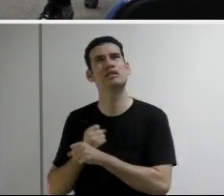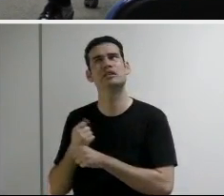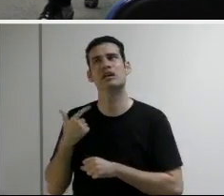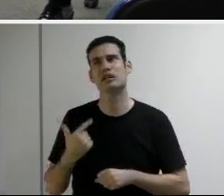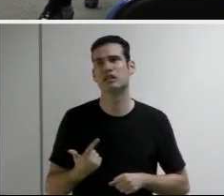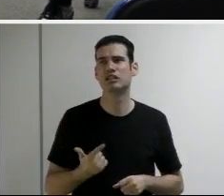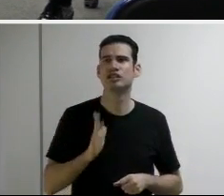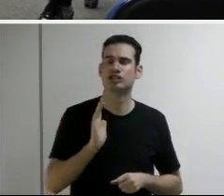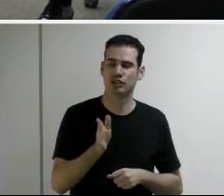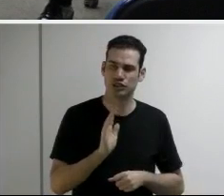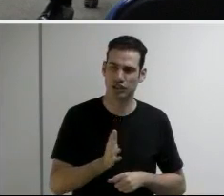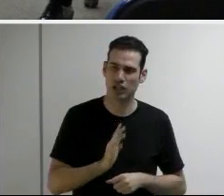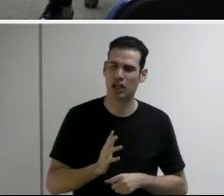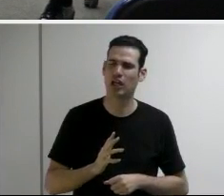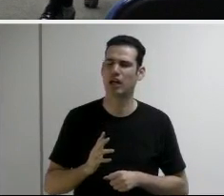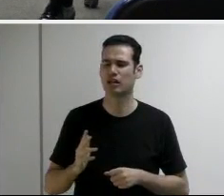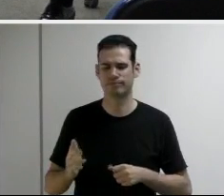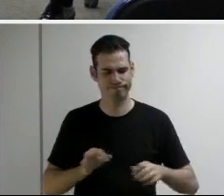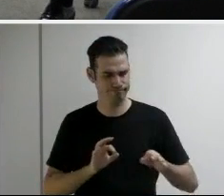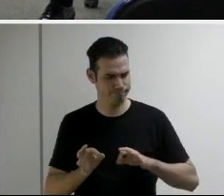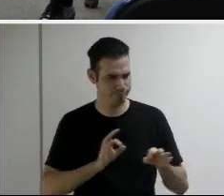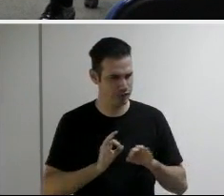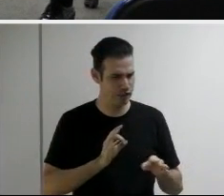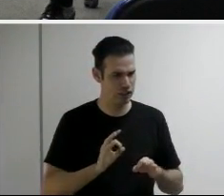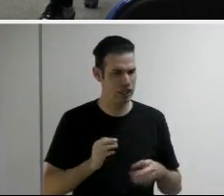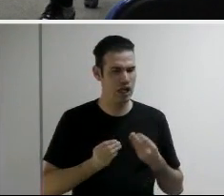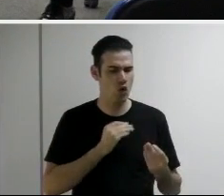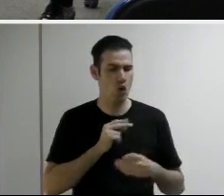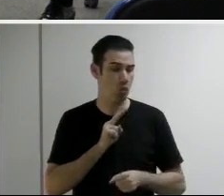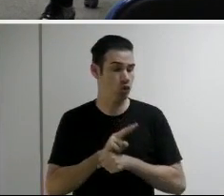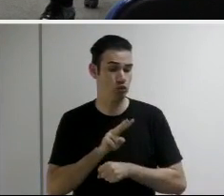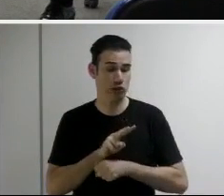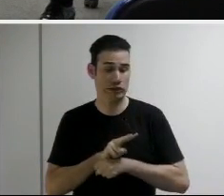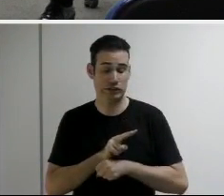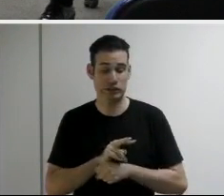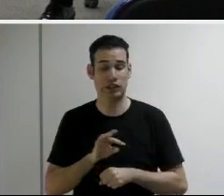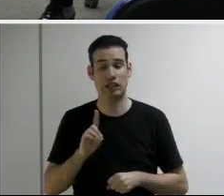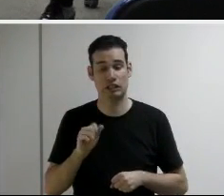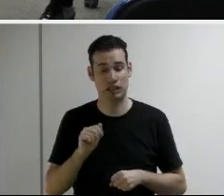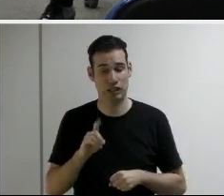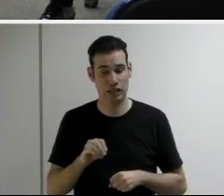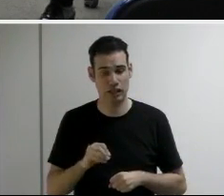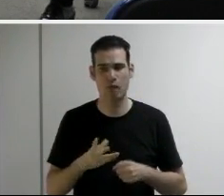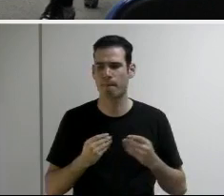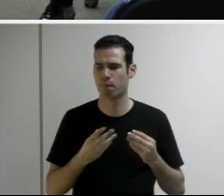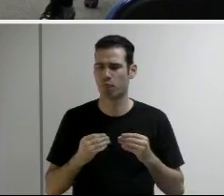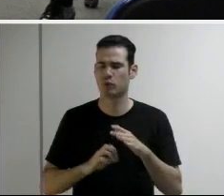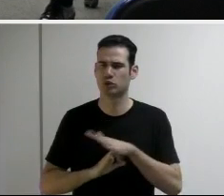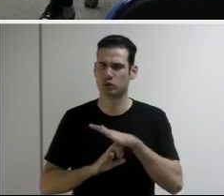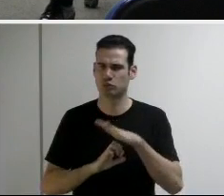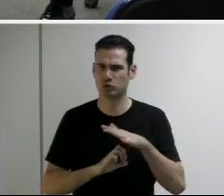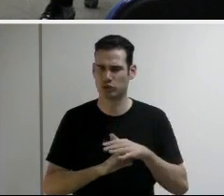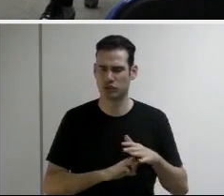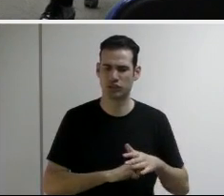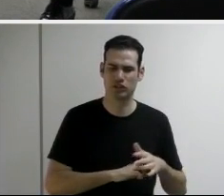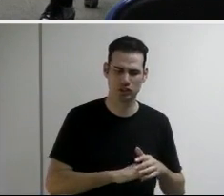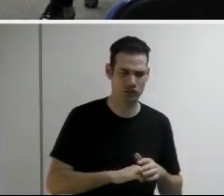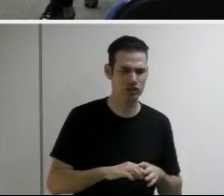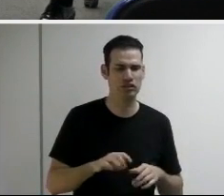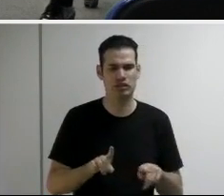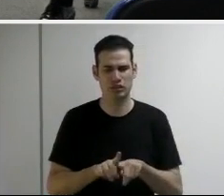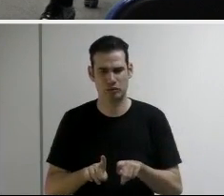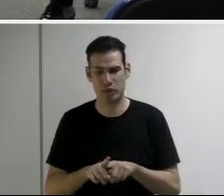não é porque nós somos brasileiros, os outros europeus, os norte-americanos, muitas empresas. eles começaram a se preparar agora há poucos meses, quando